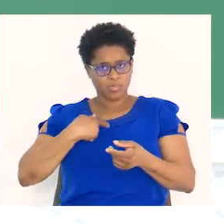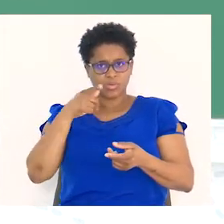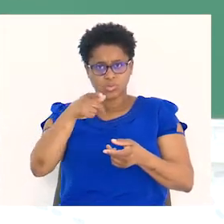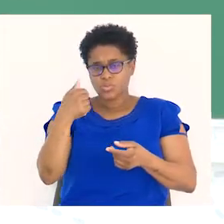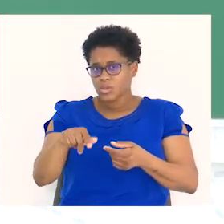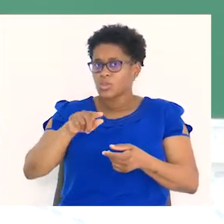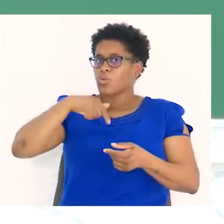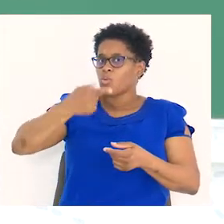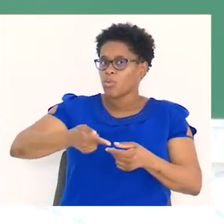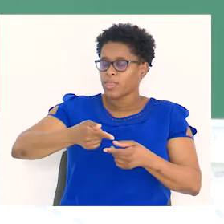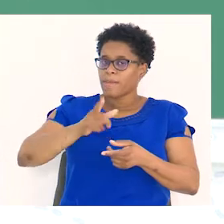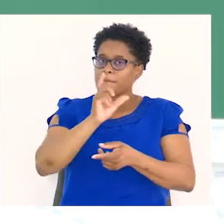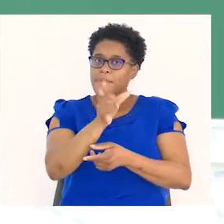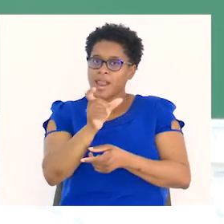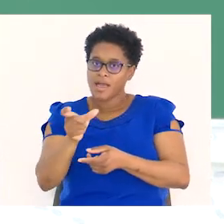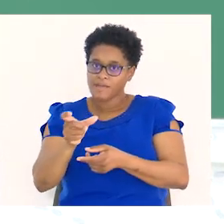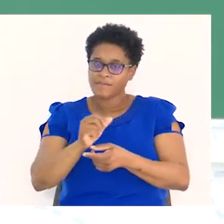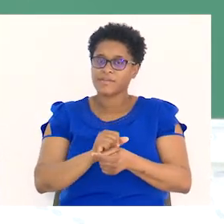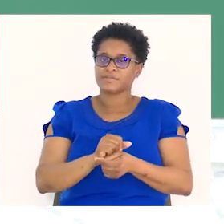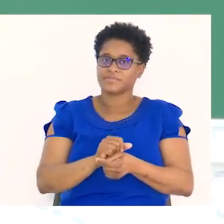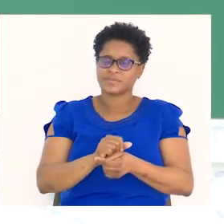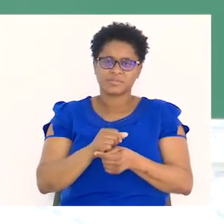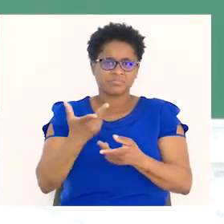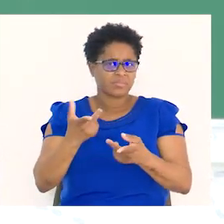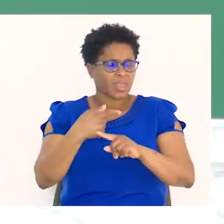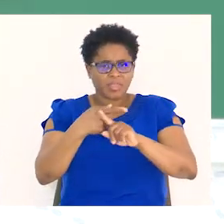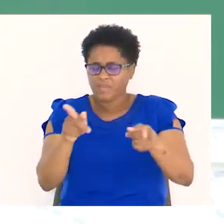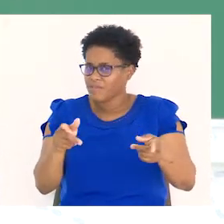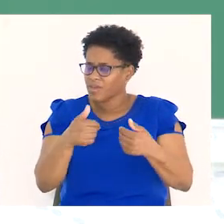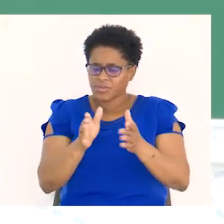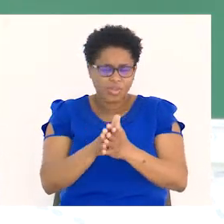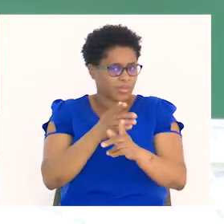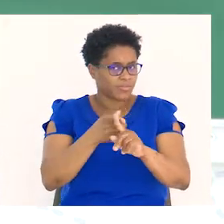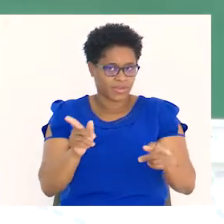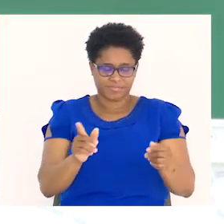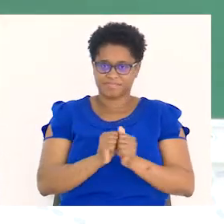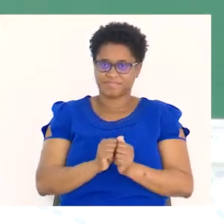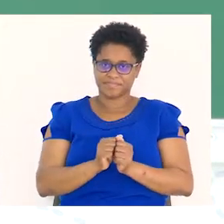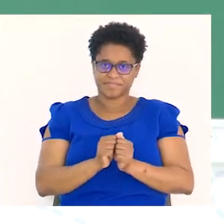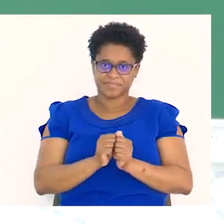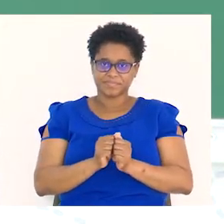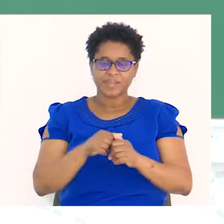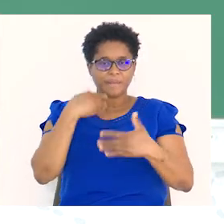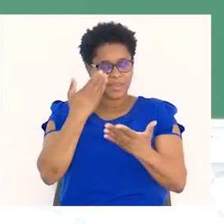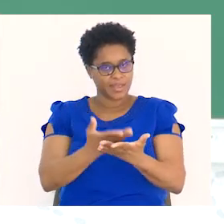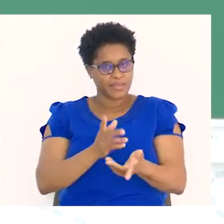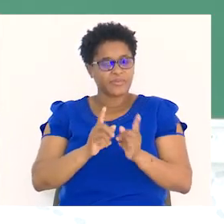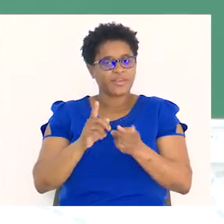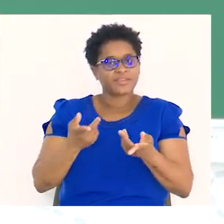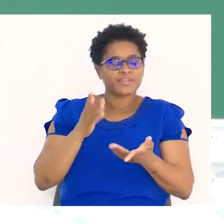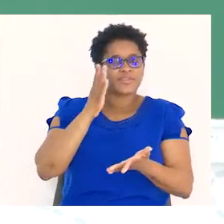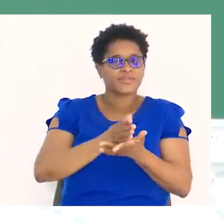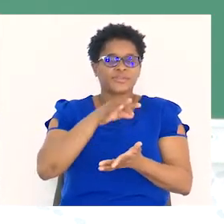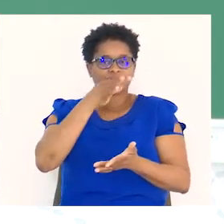partículas com radical próprio, tu tens uma outra palavra com um sentido